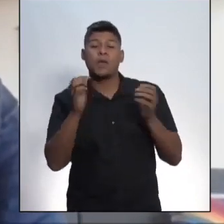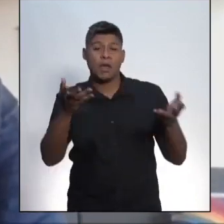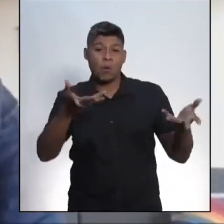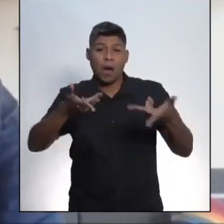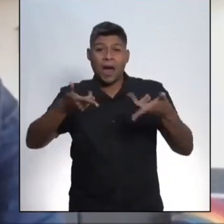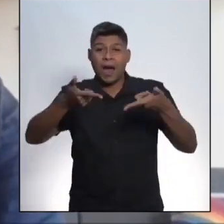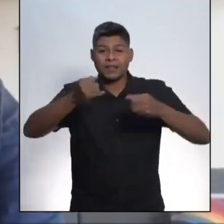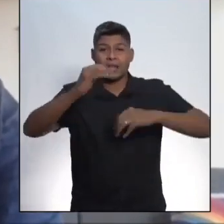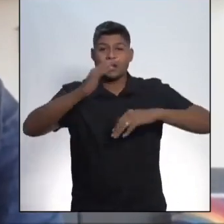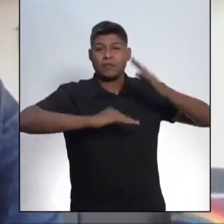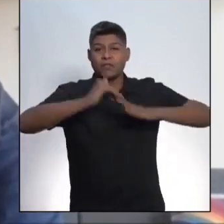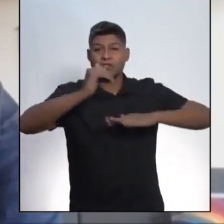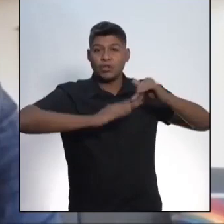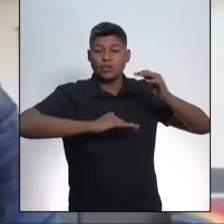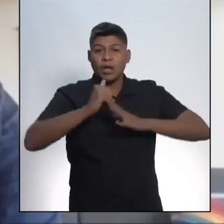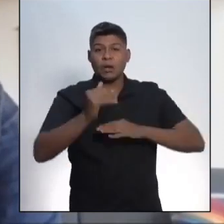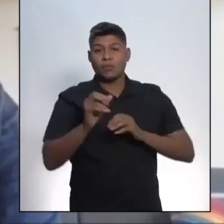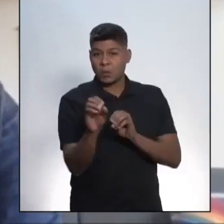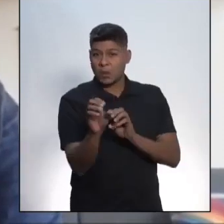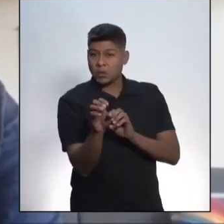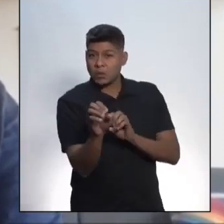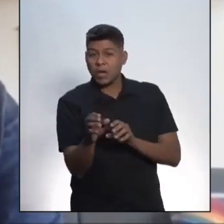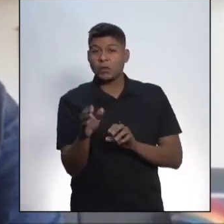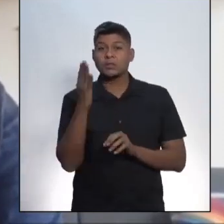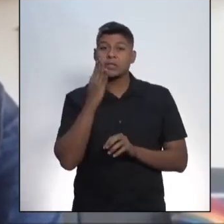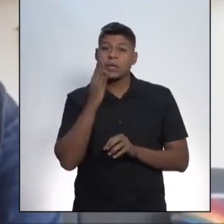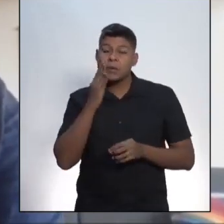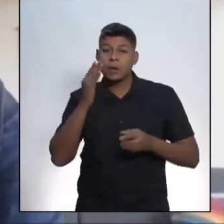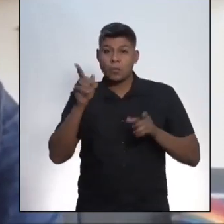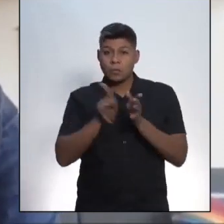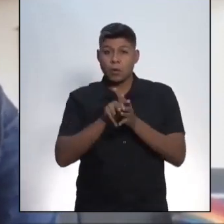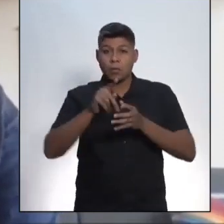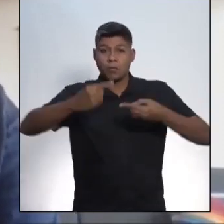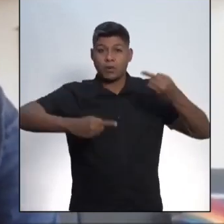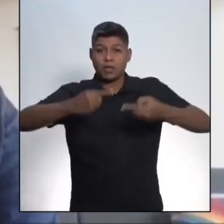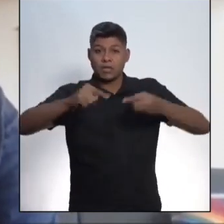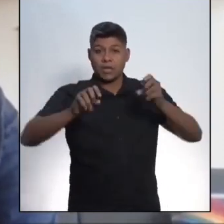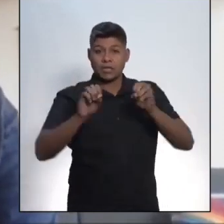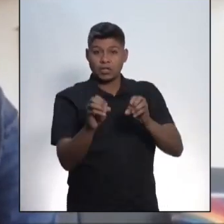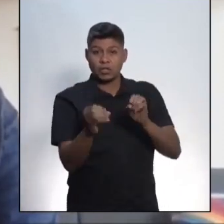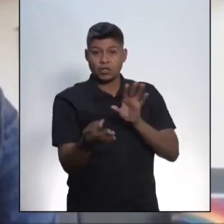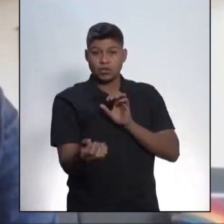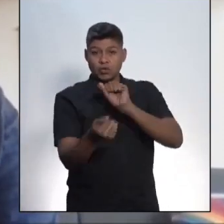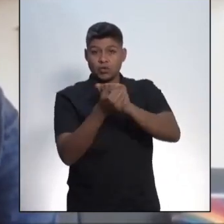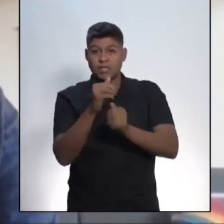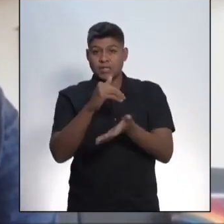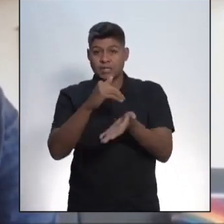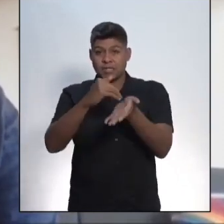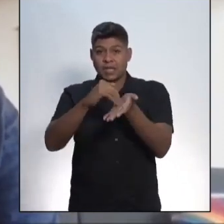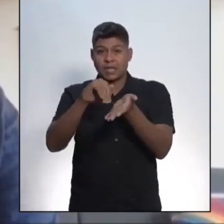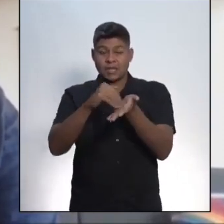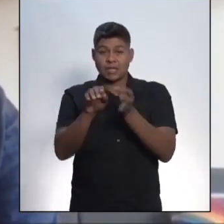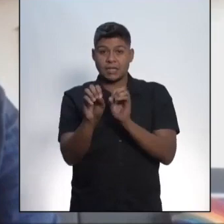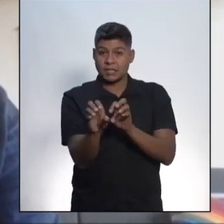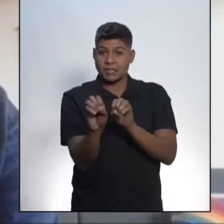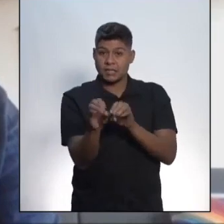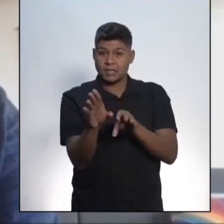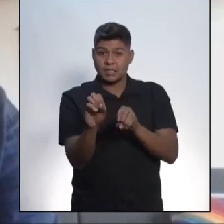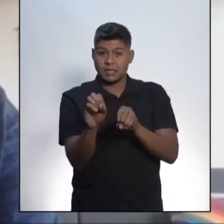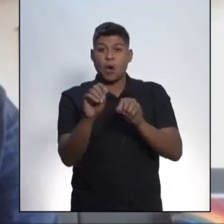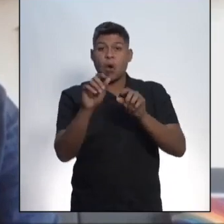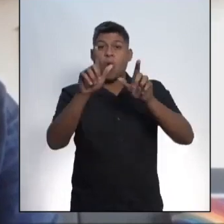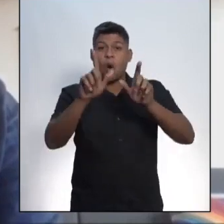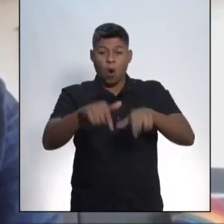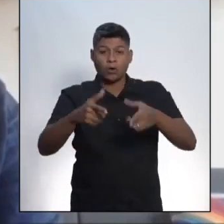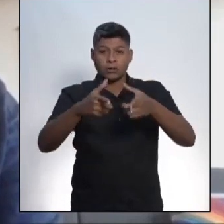uma atuação como consultor para gestão de políticas públicas em educação, junto à Secretaria de Educação do Estado de Santa